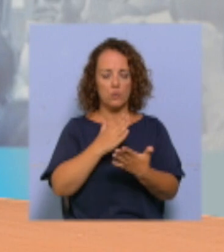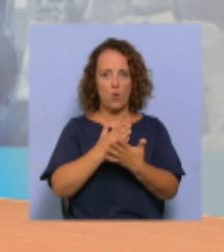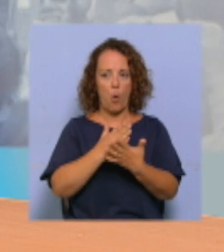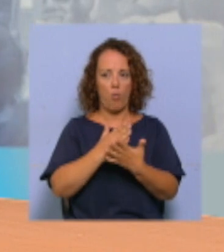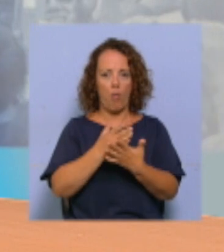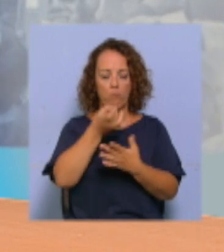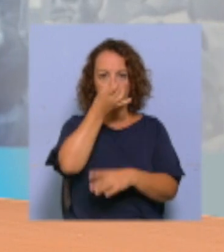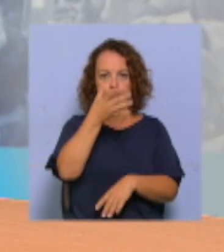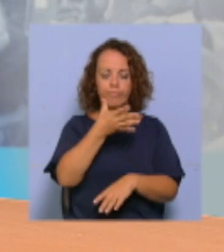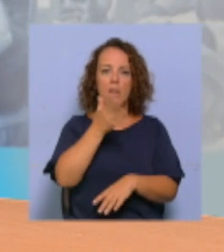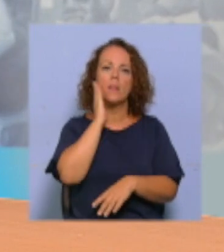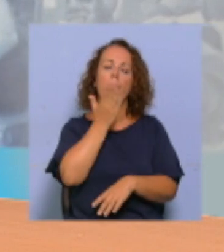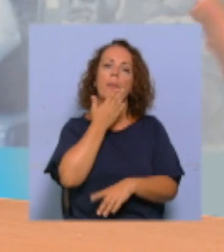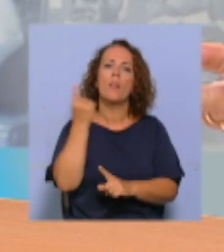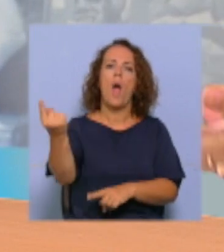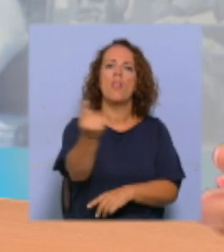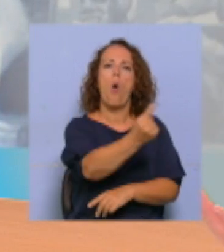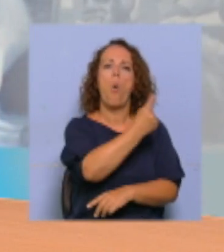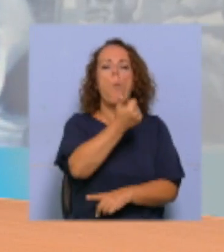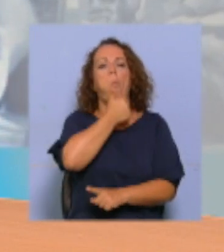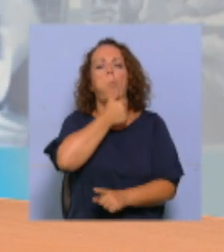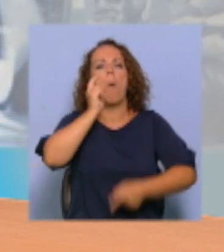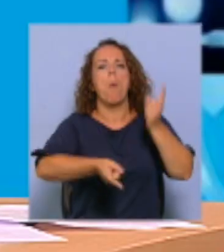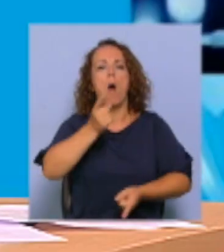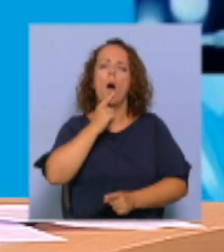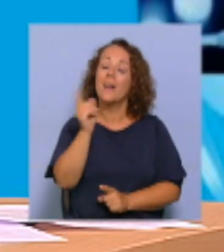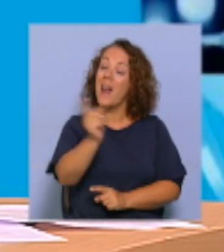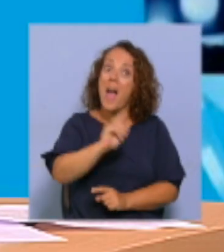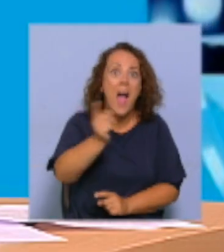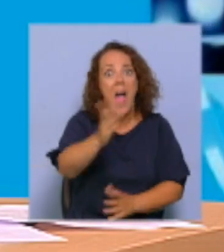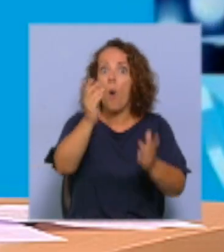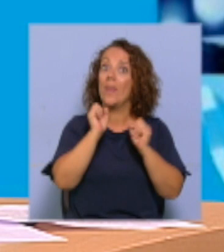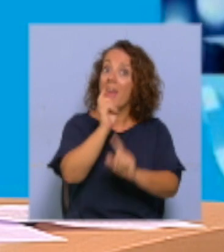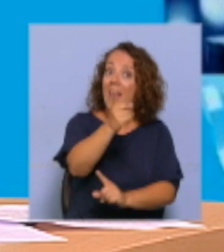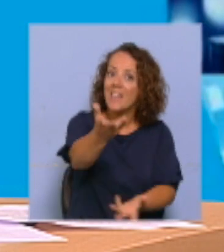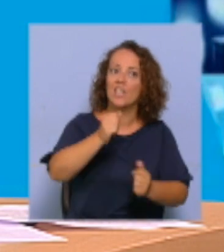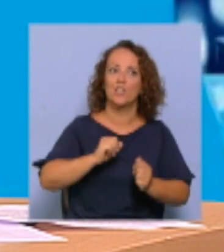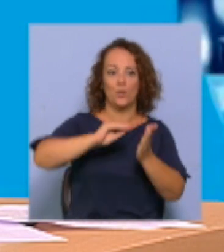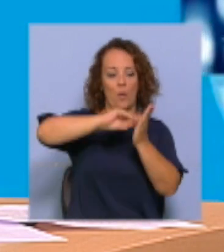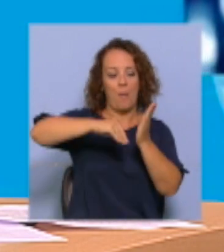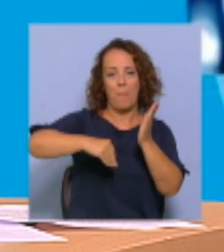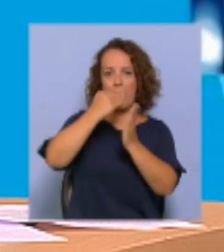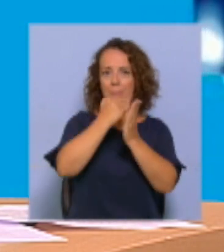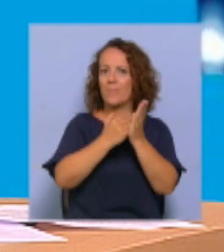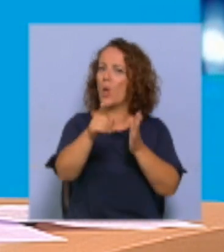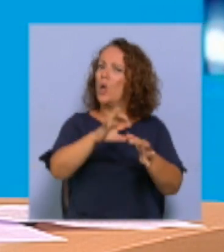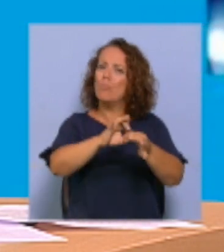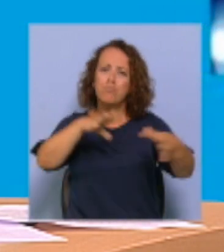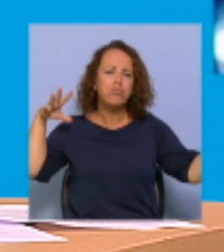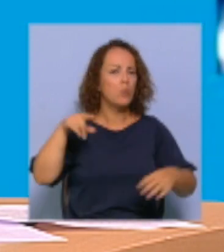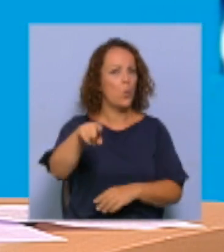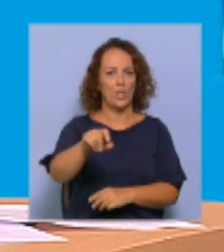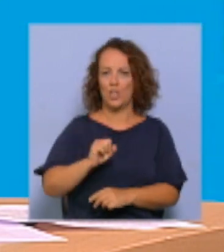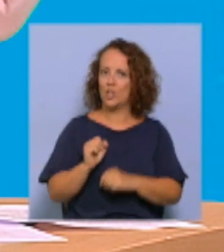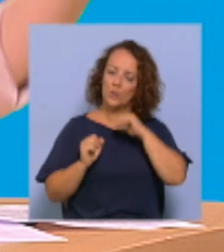mercê das interpretações de cada um? Não, precisamente não. É isso mesmo que está neste abaixo-assinado. Não tem nada a ver com isso. Não tem a